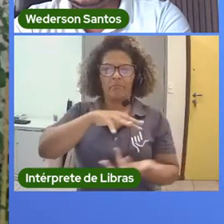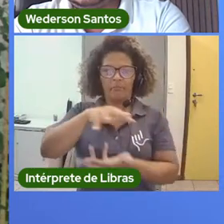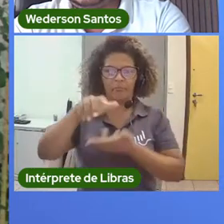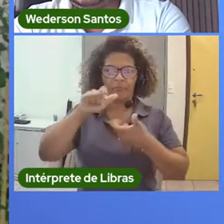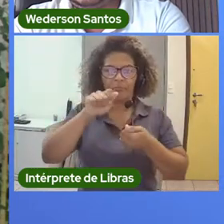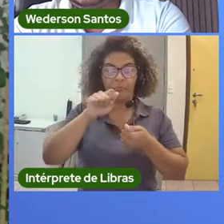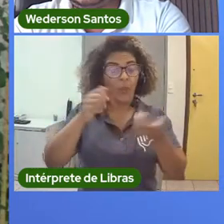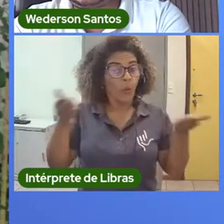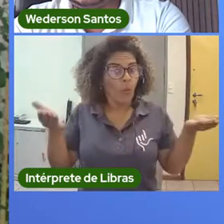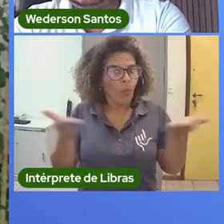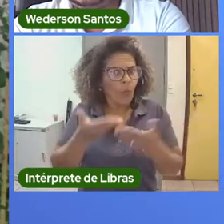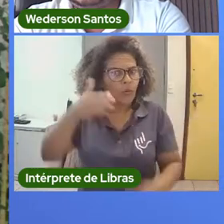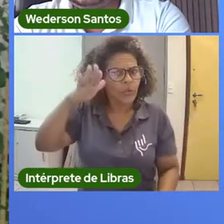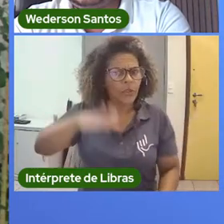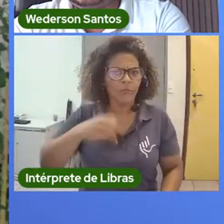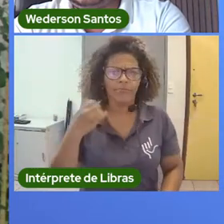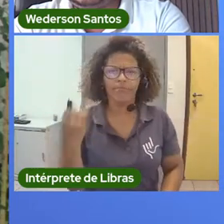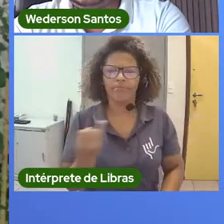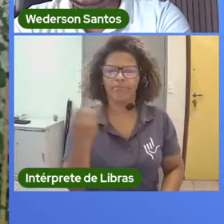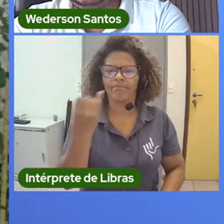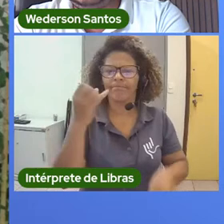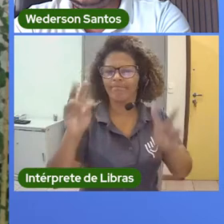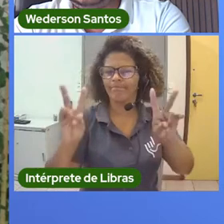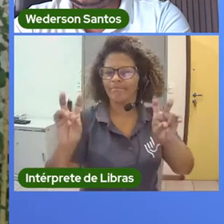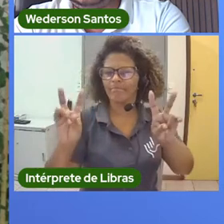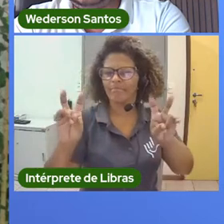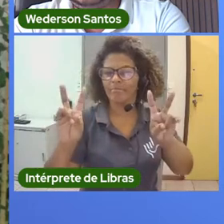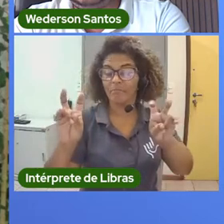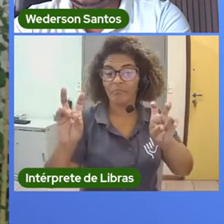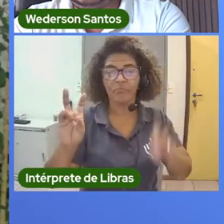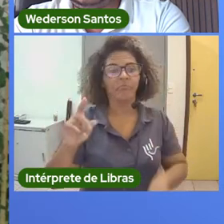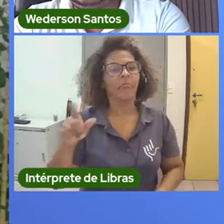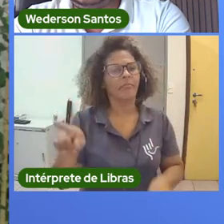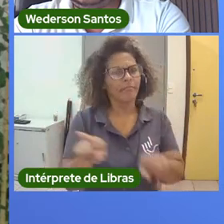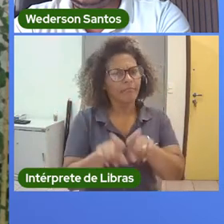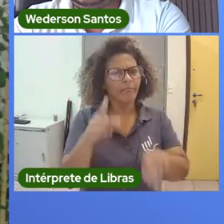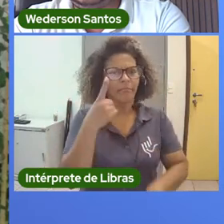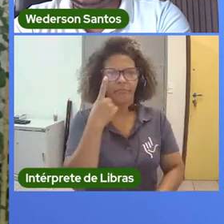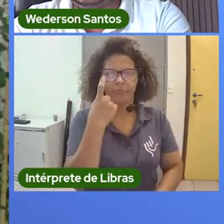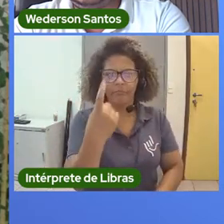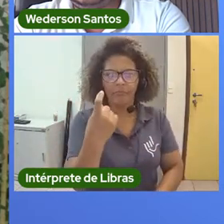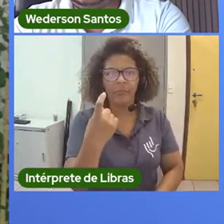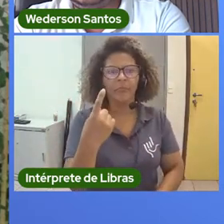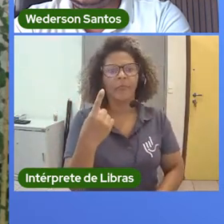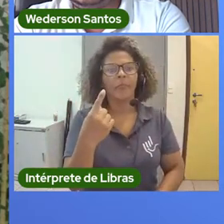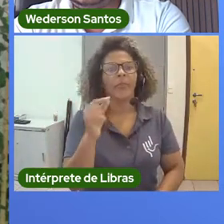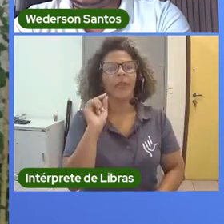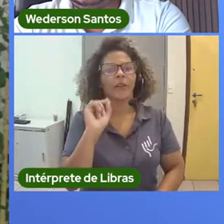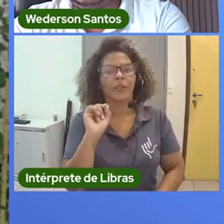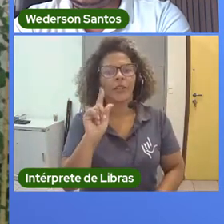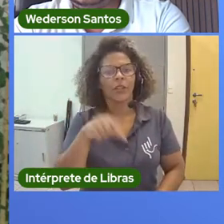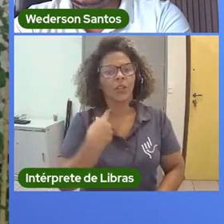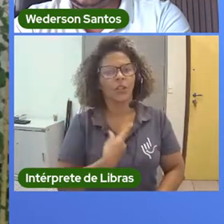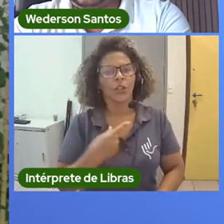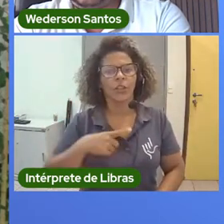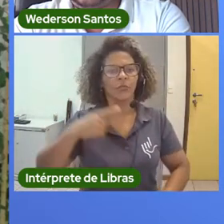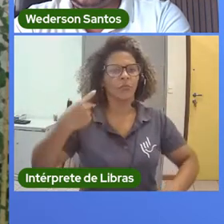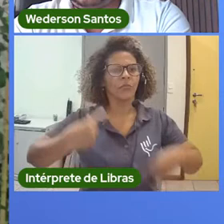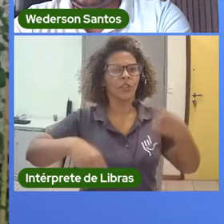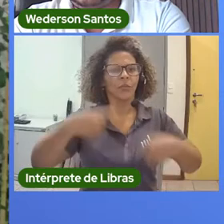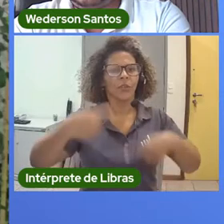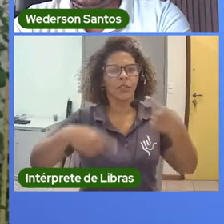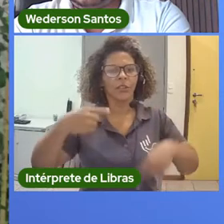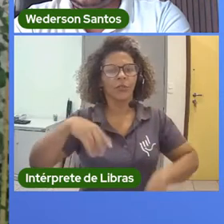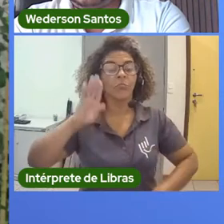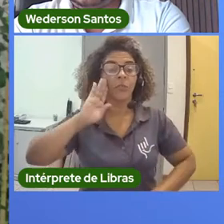importante para nós, um tema muito interessante e importante que nós temos debatido, sobretudo a